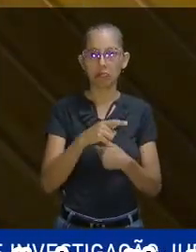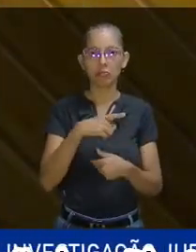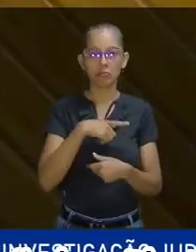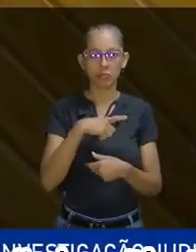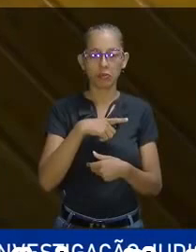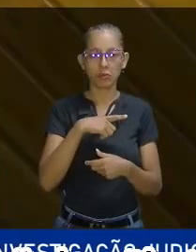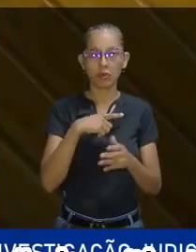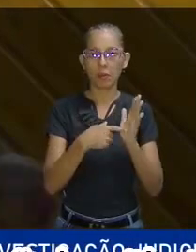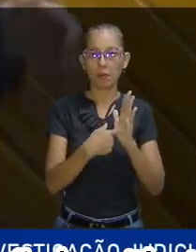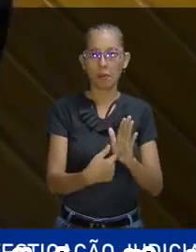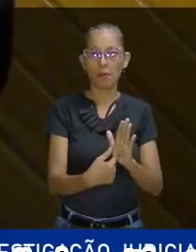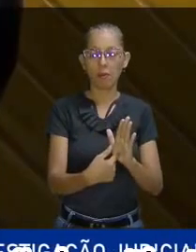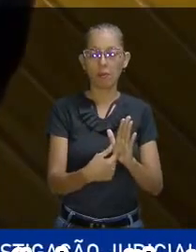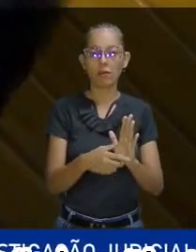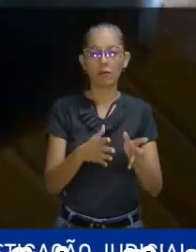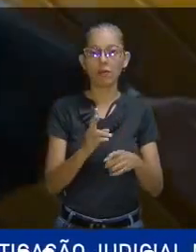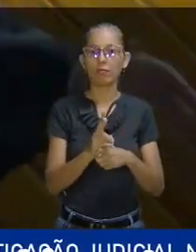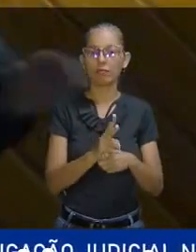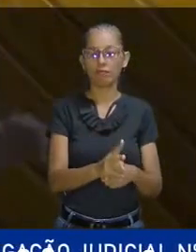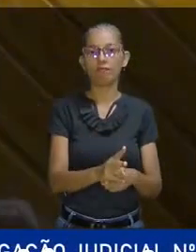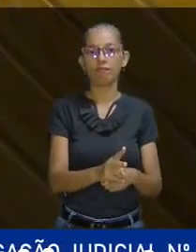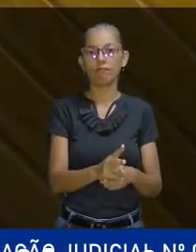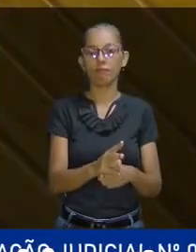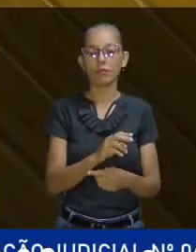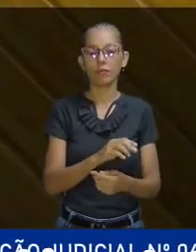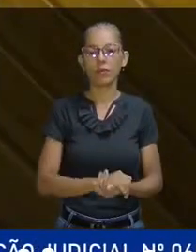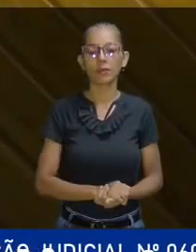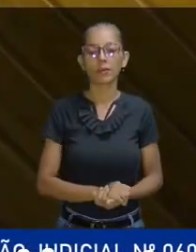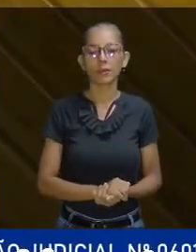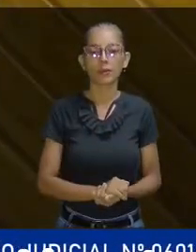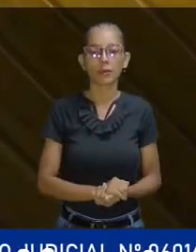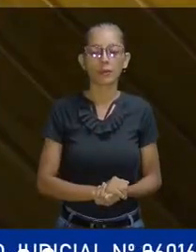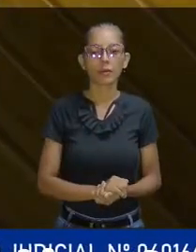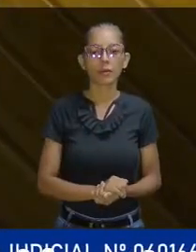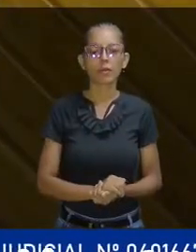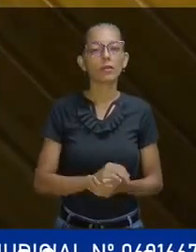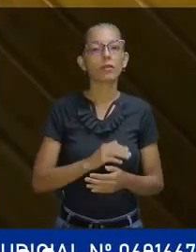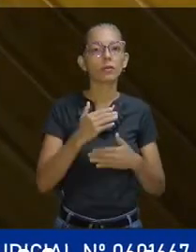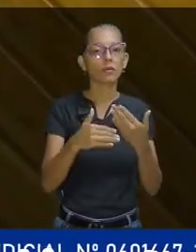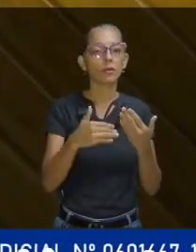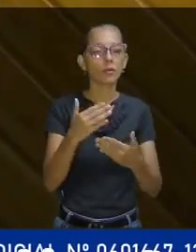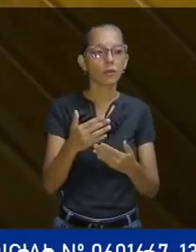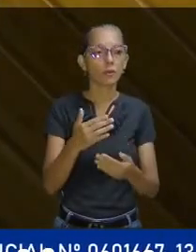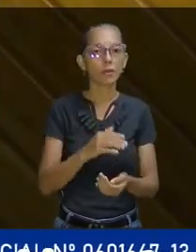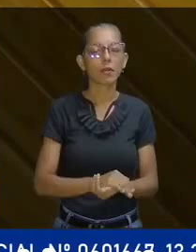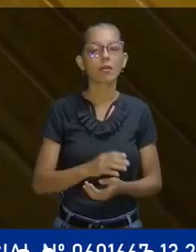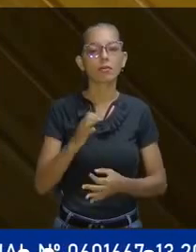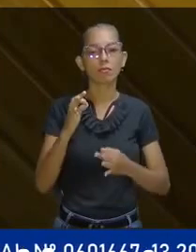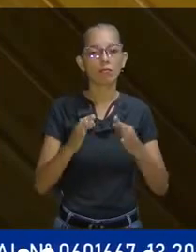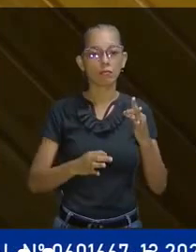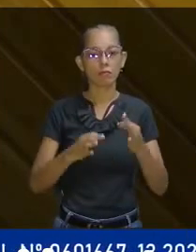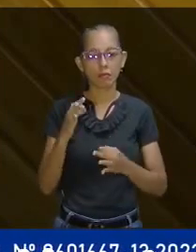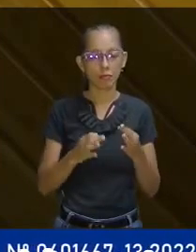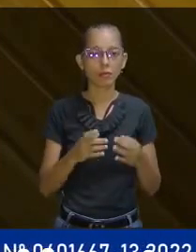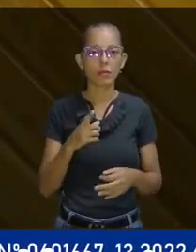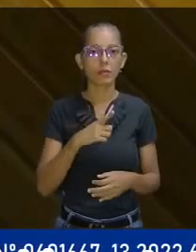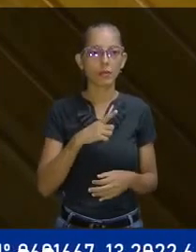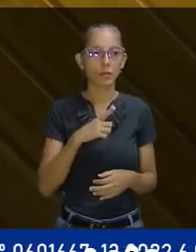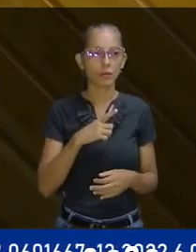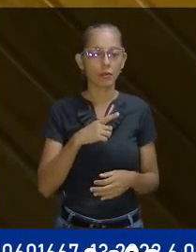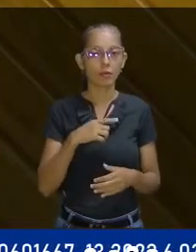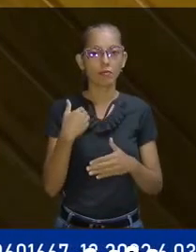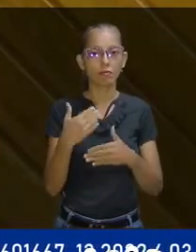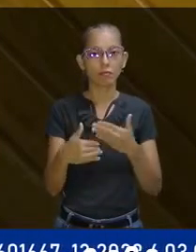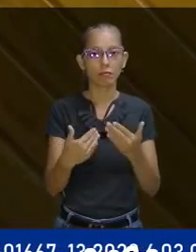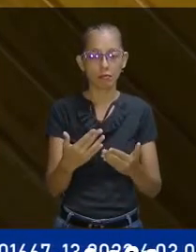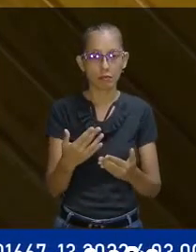Jucá, sobreveio a contestação à audiência de instrução e julgamento, e após a